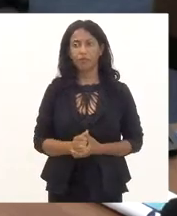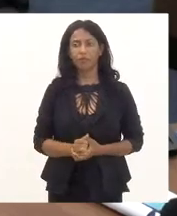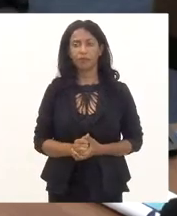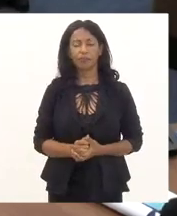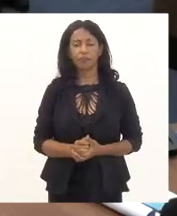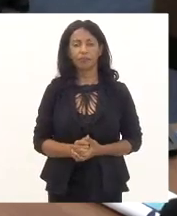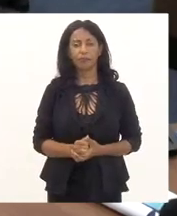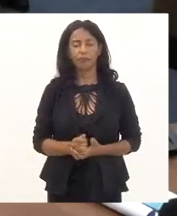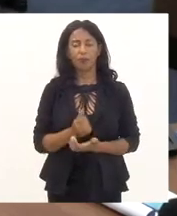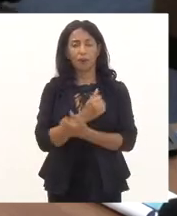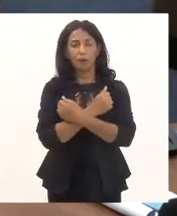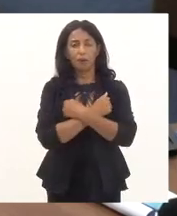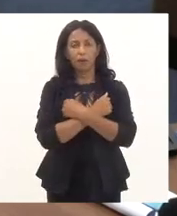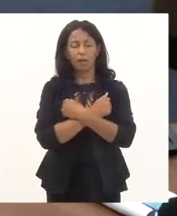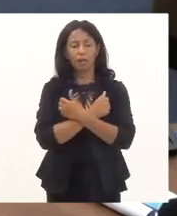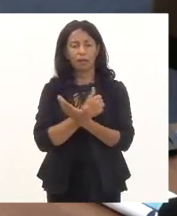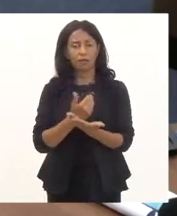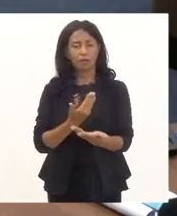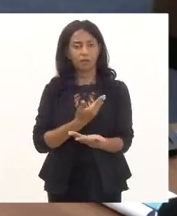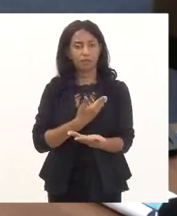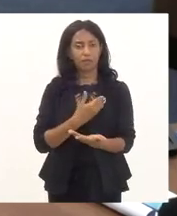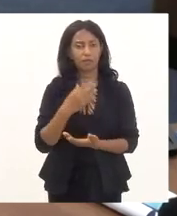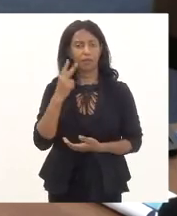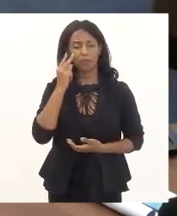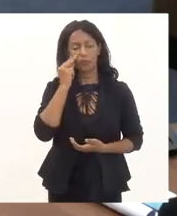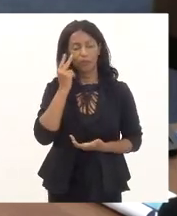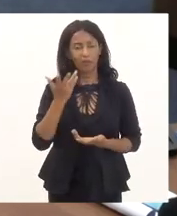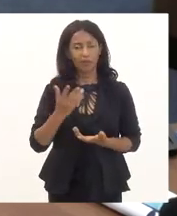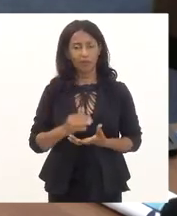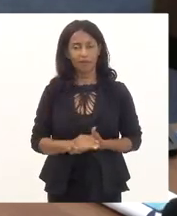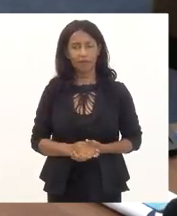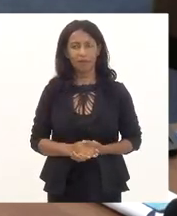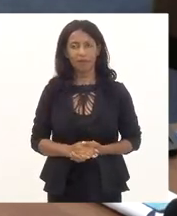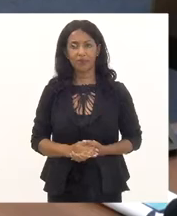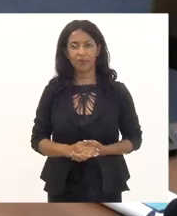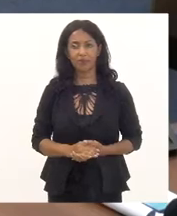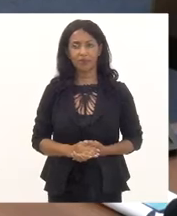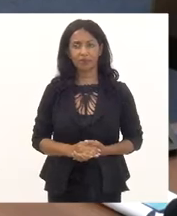Siciliano. Um abraço para minha querida Mônica Francisco.